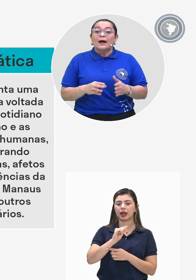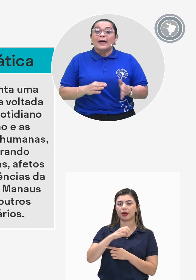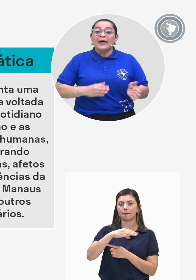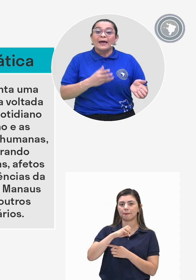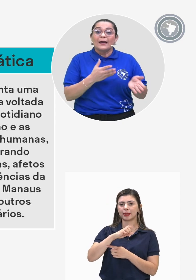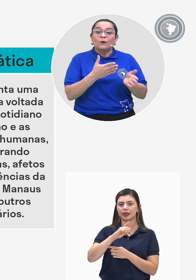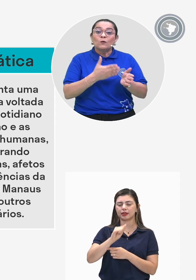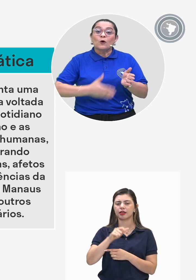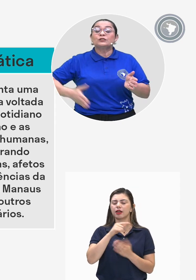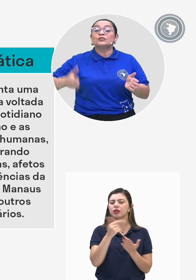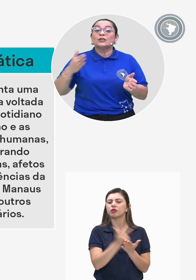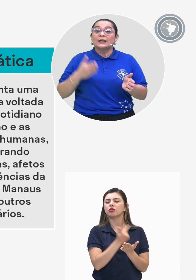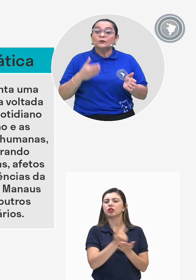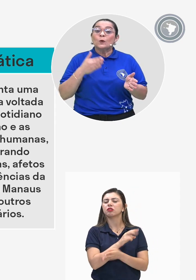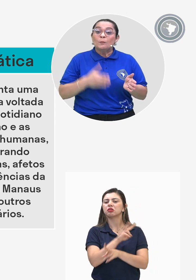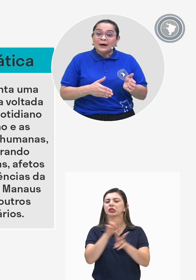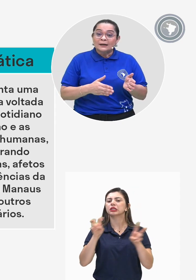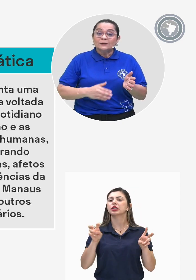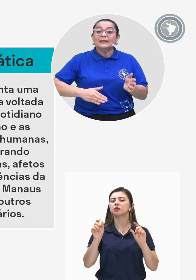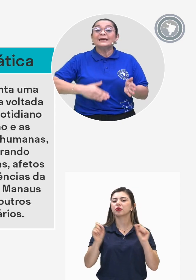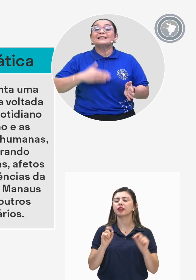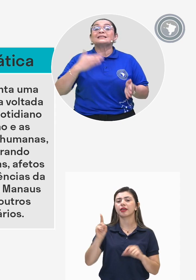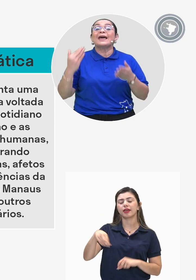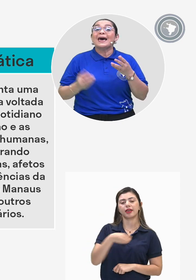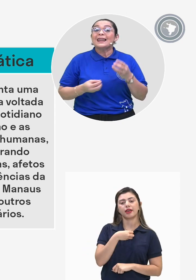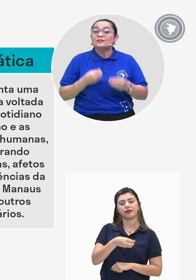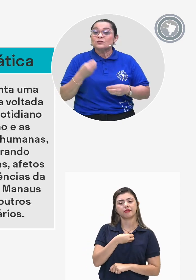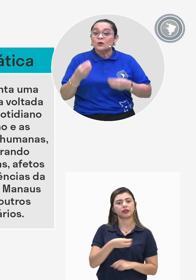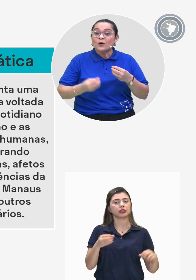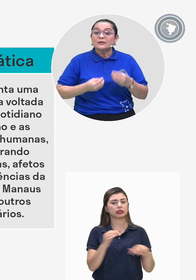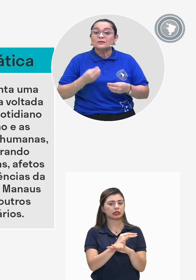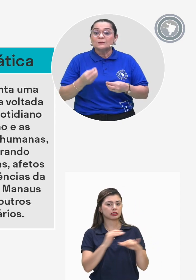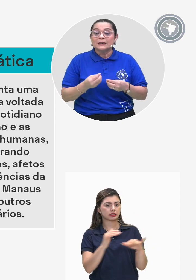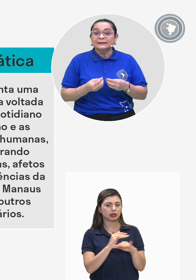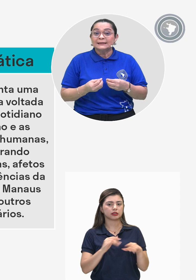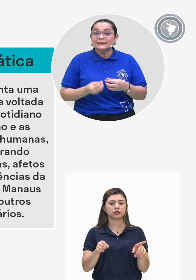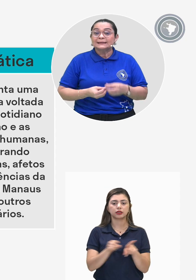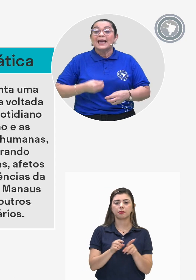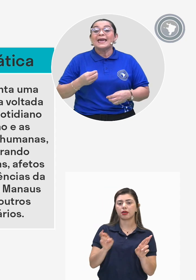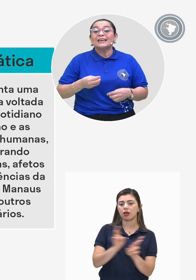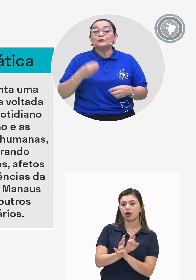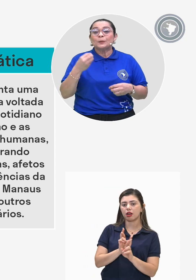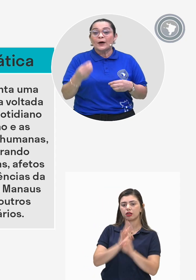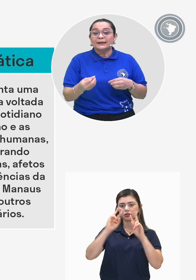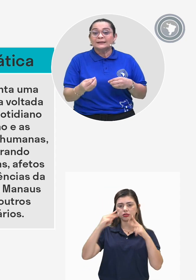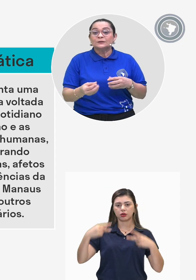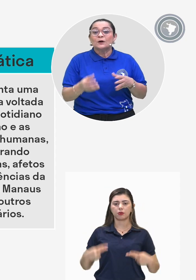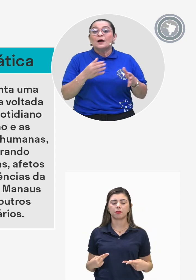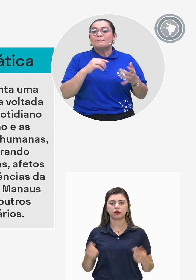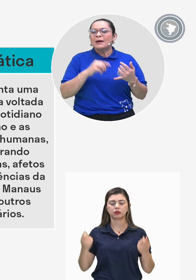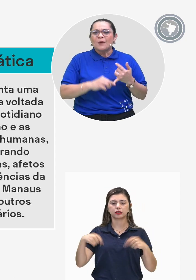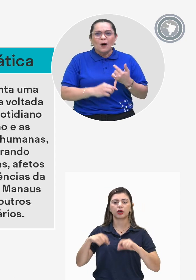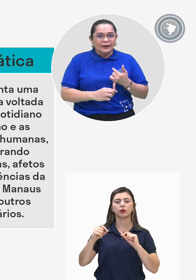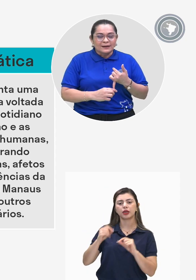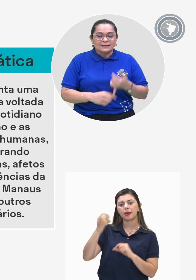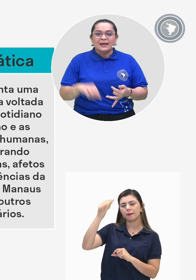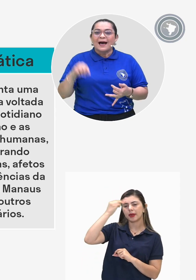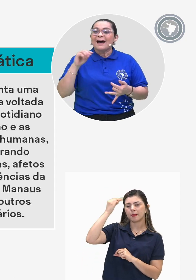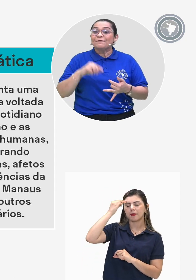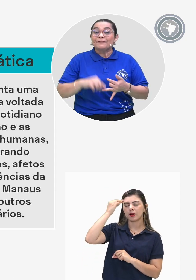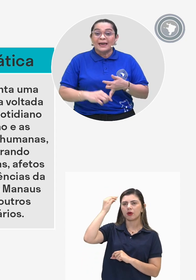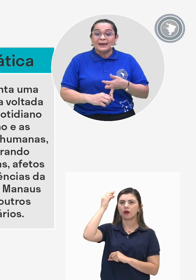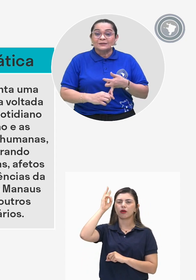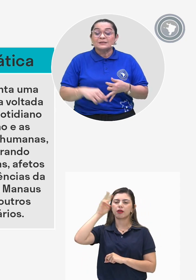apresenta o cotidiano urbano e as relações humanas, explorando